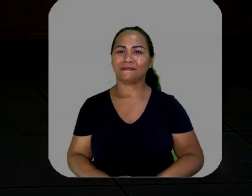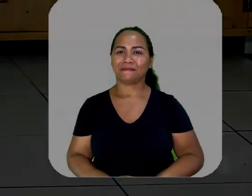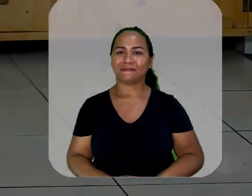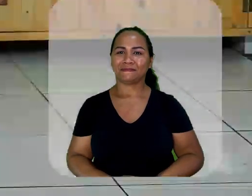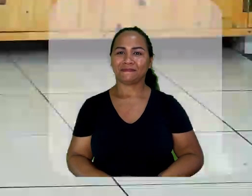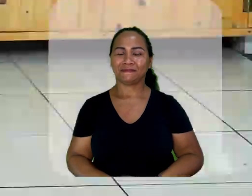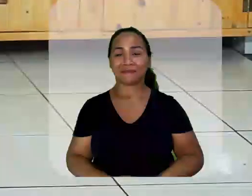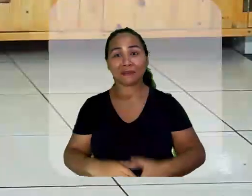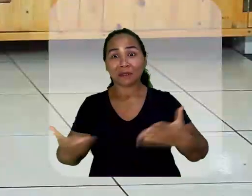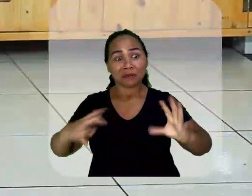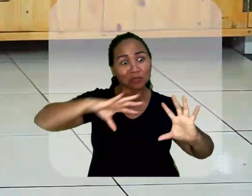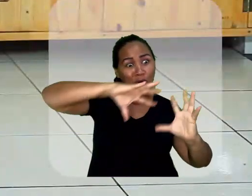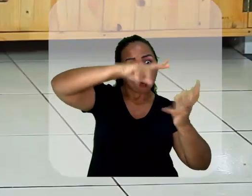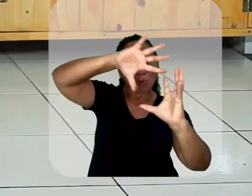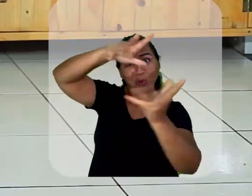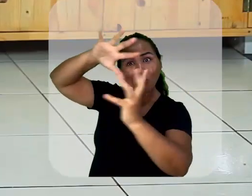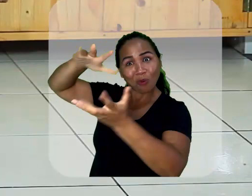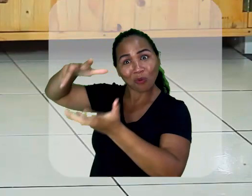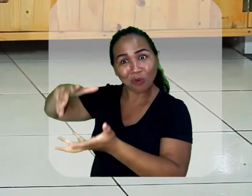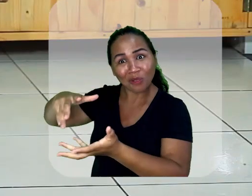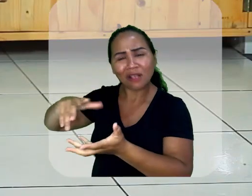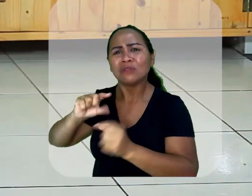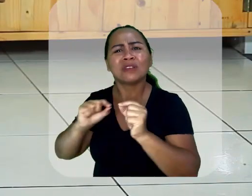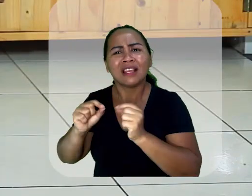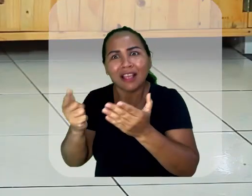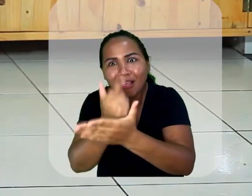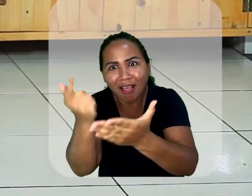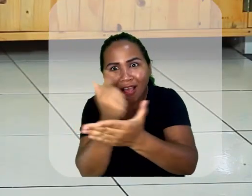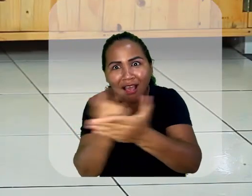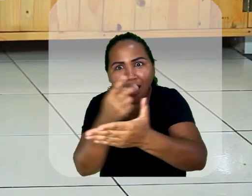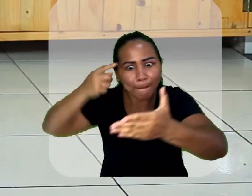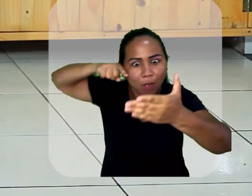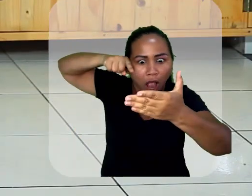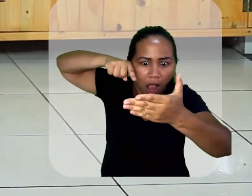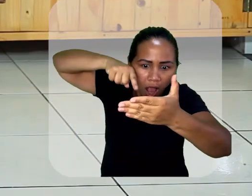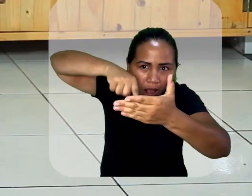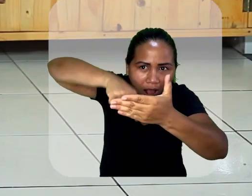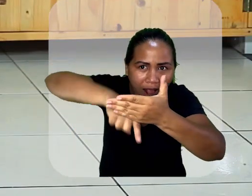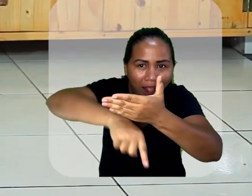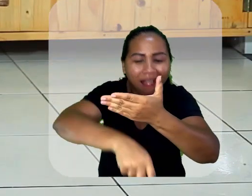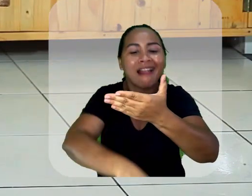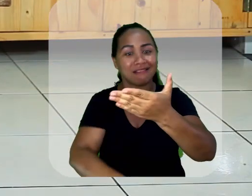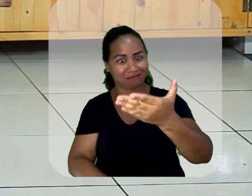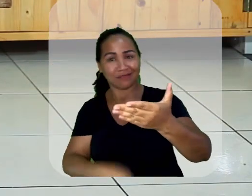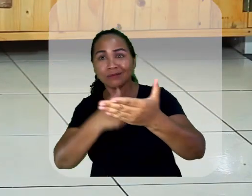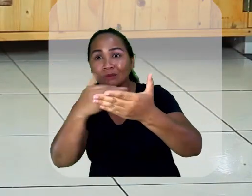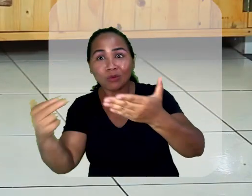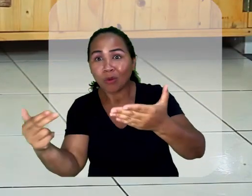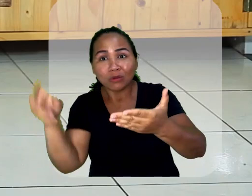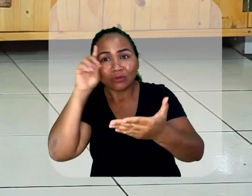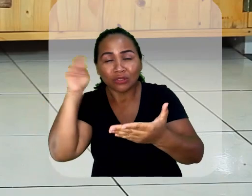E nesse universo da literatura, né, quando a gente se propõe a trazer essas coisas do